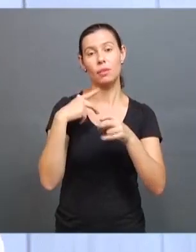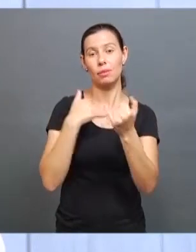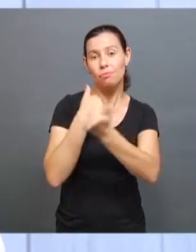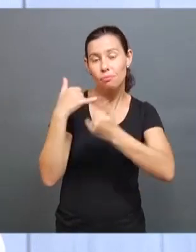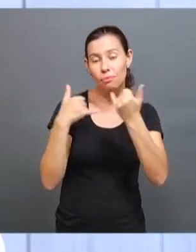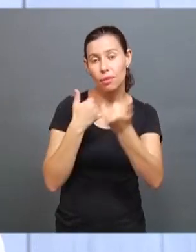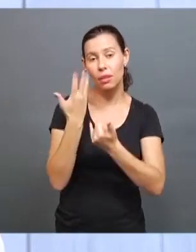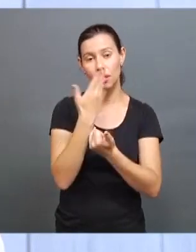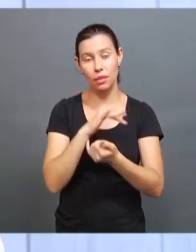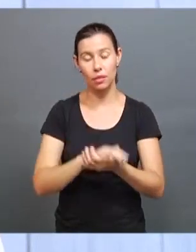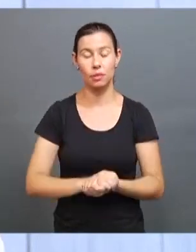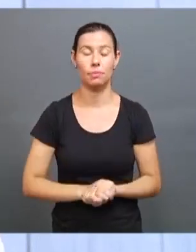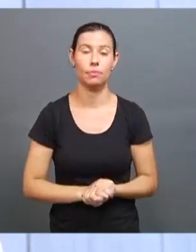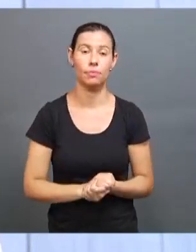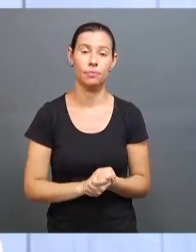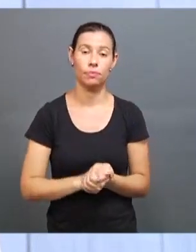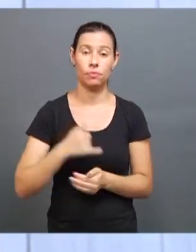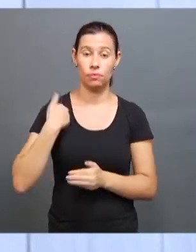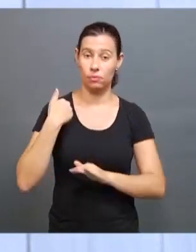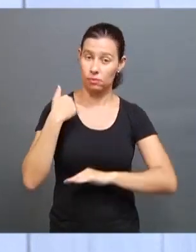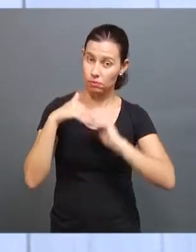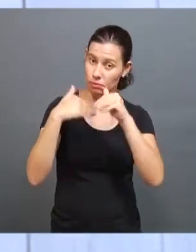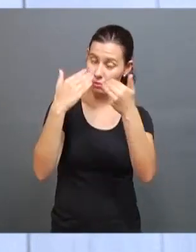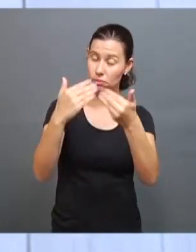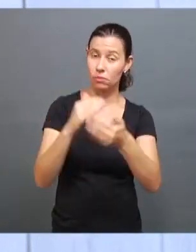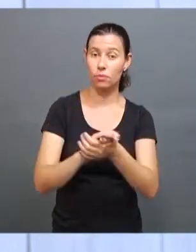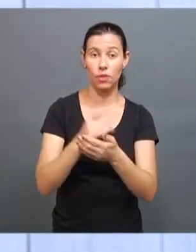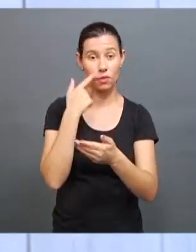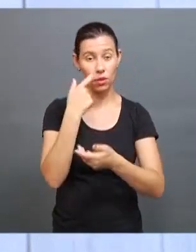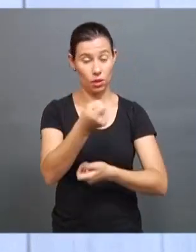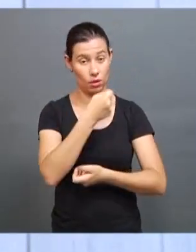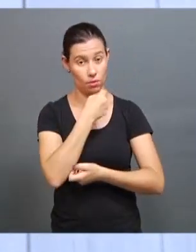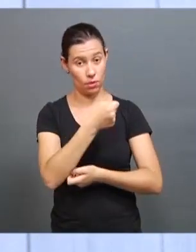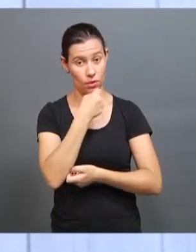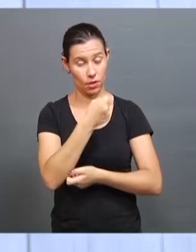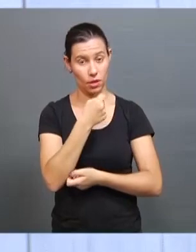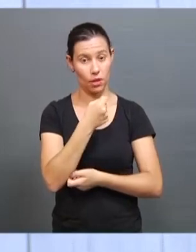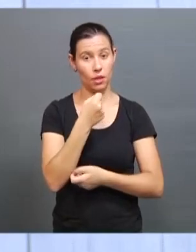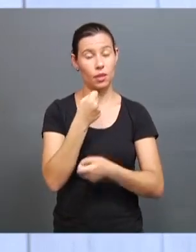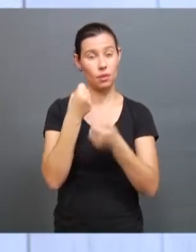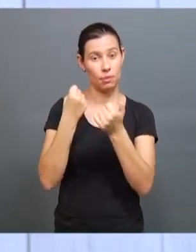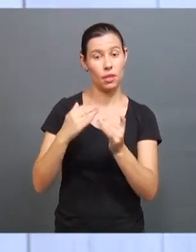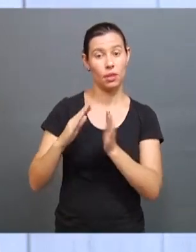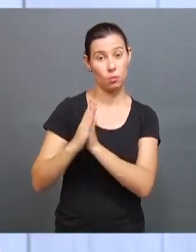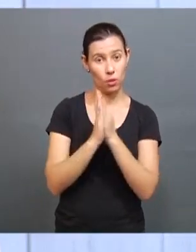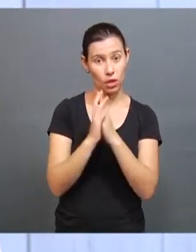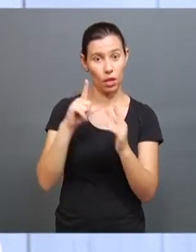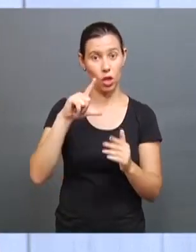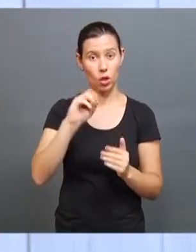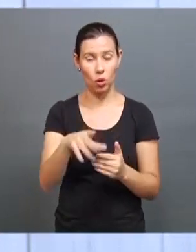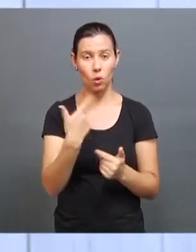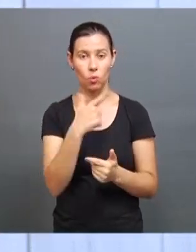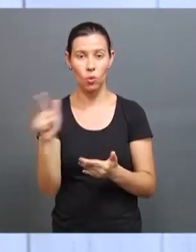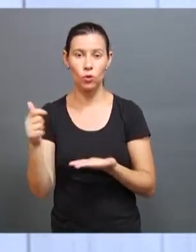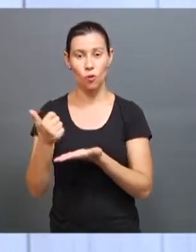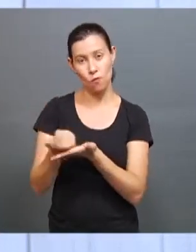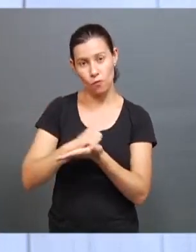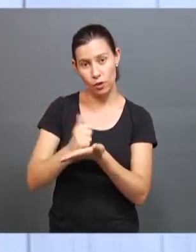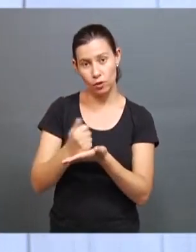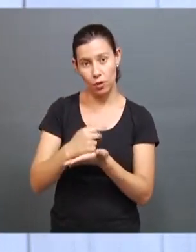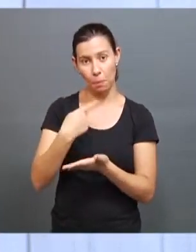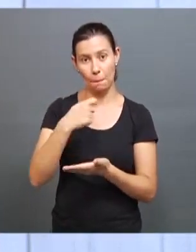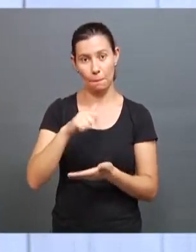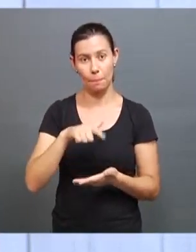né? E com o passar da idade, é que nem a gente viu na reportagem. Eu quero a LOL, eu quero um PlayStation, eu quero essa